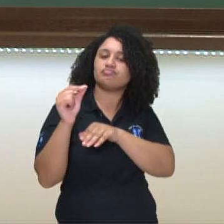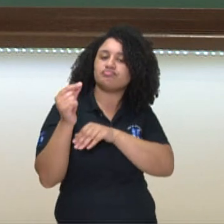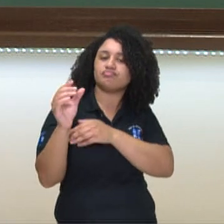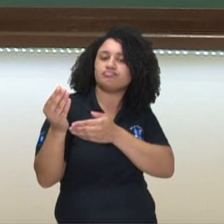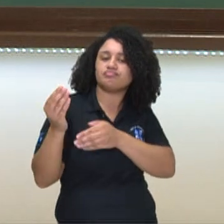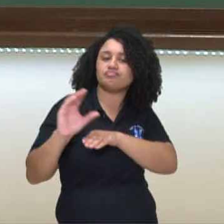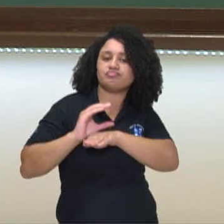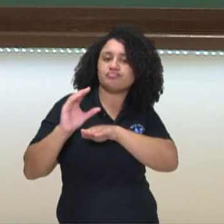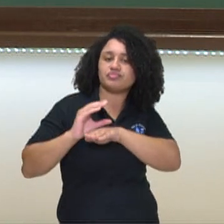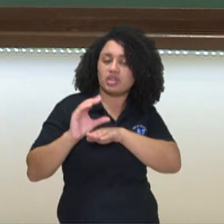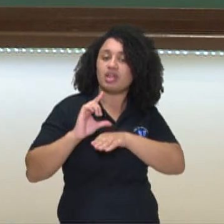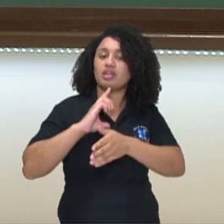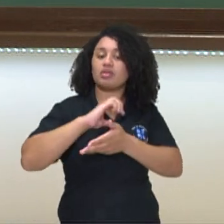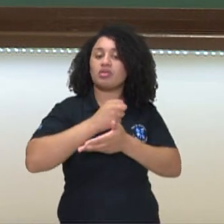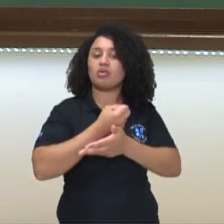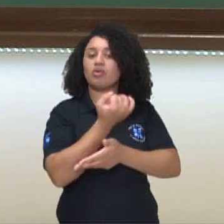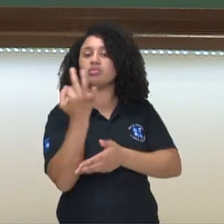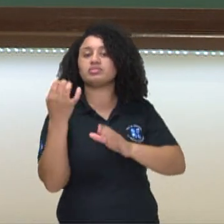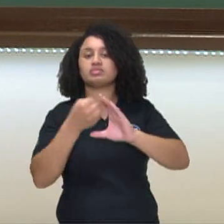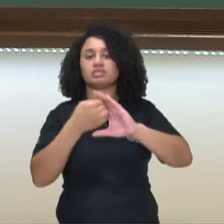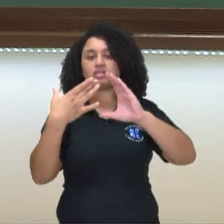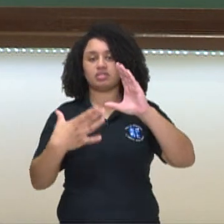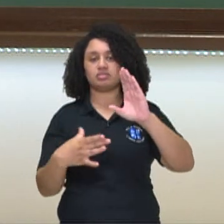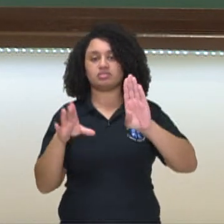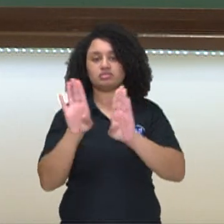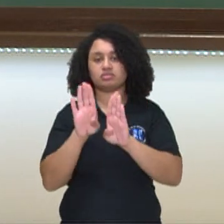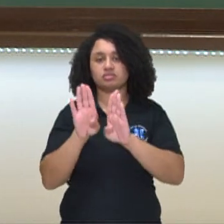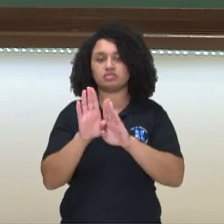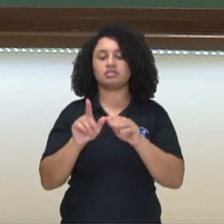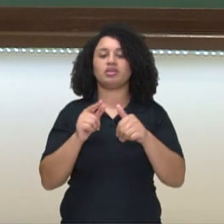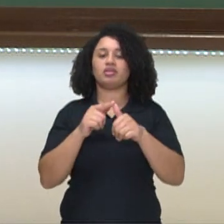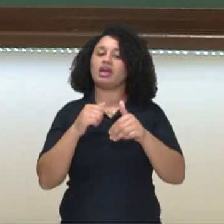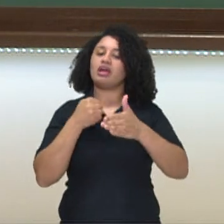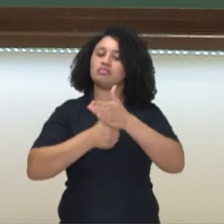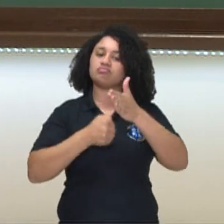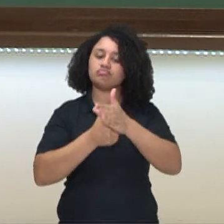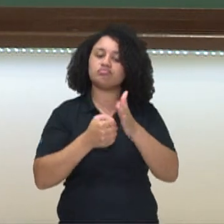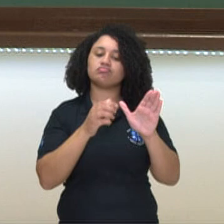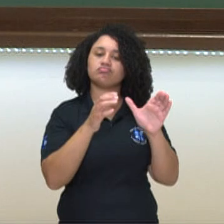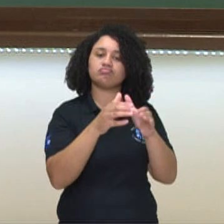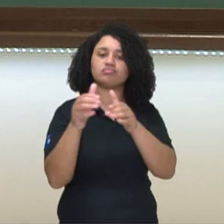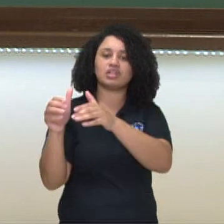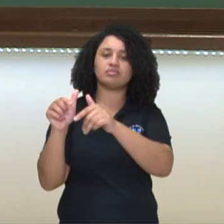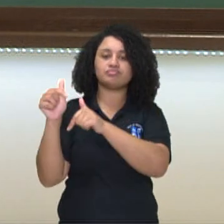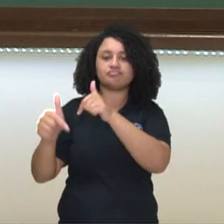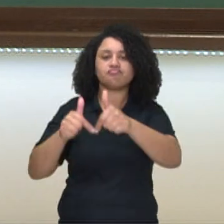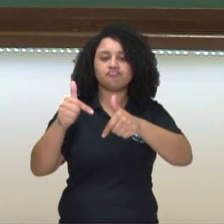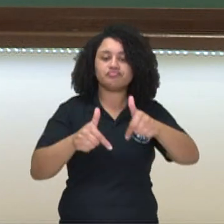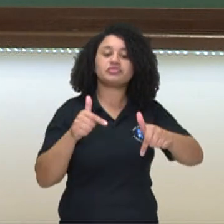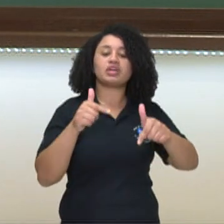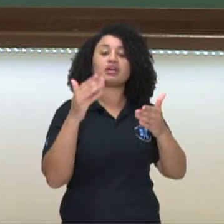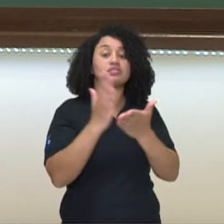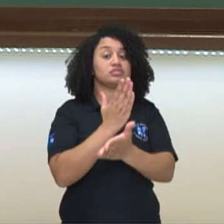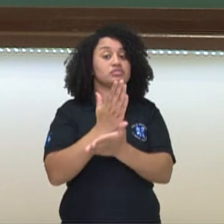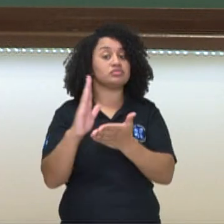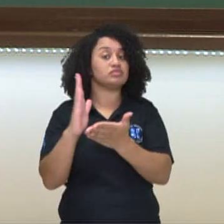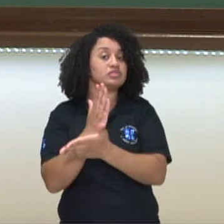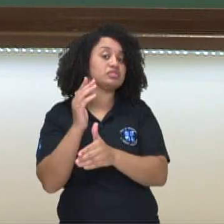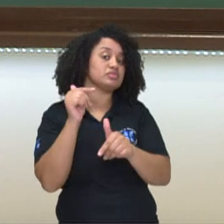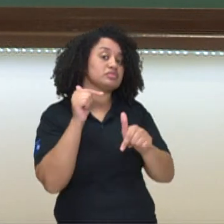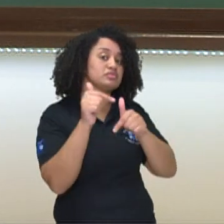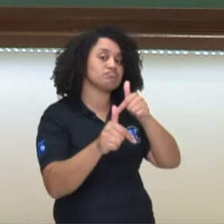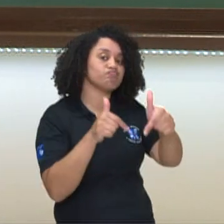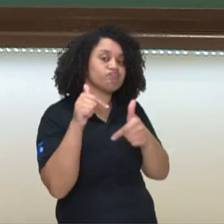outras características foram se somando. A luta de classes, a distribuição do trabalho, na divisão